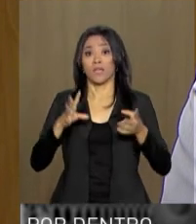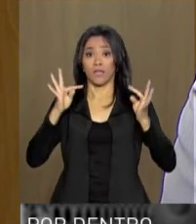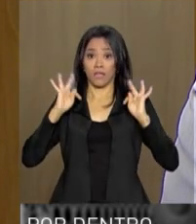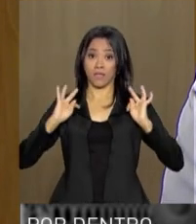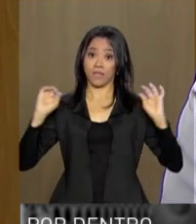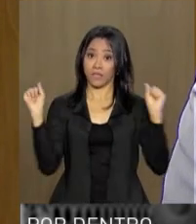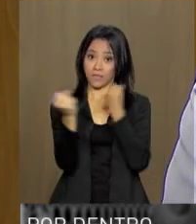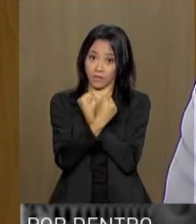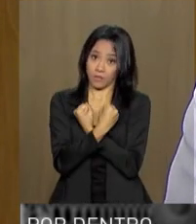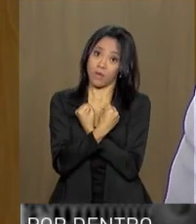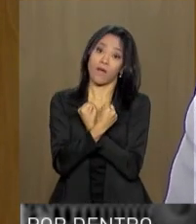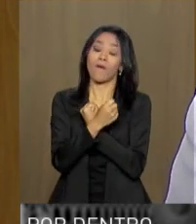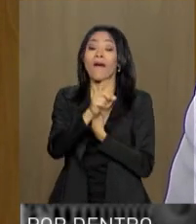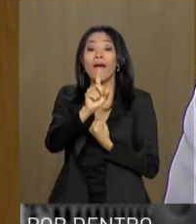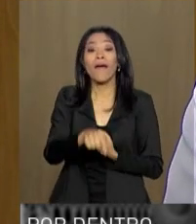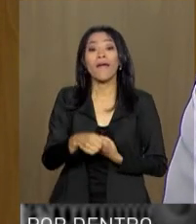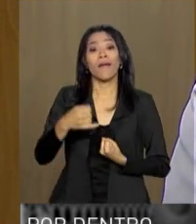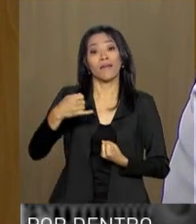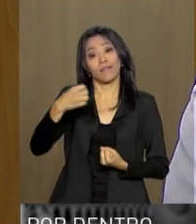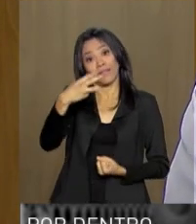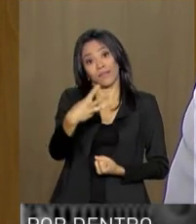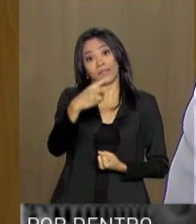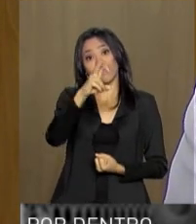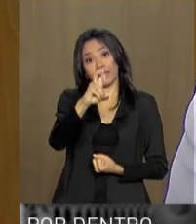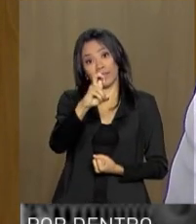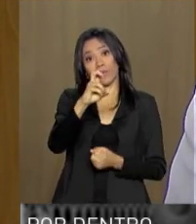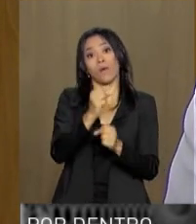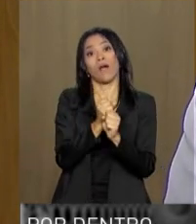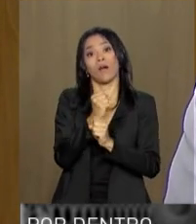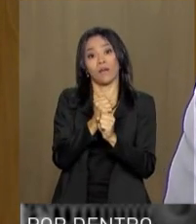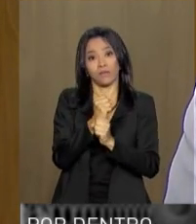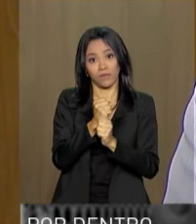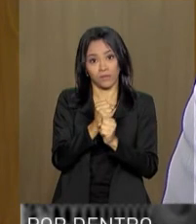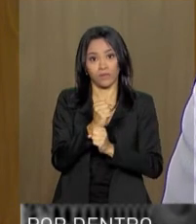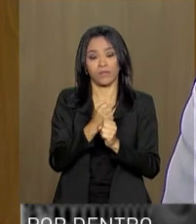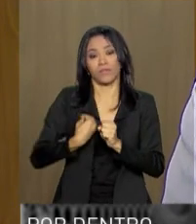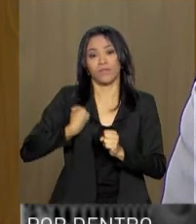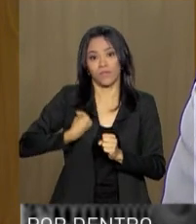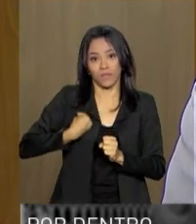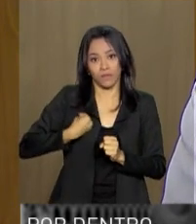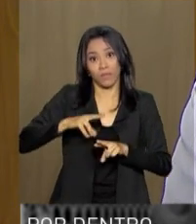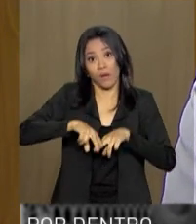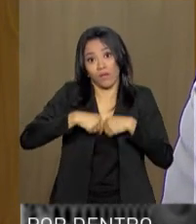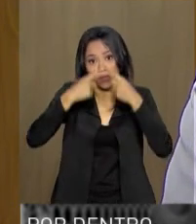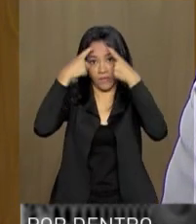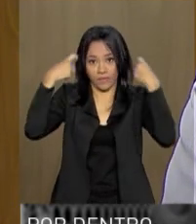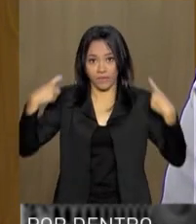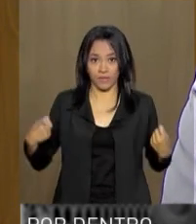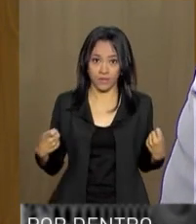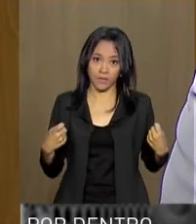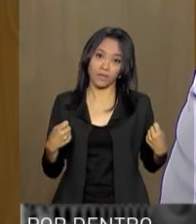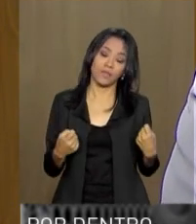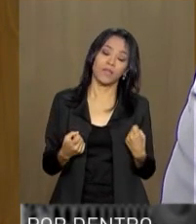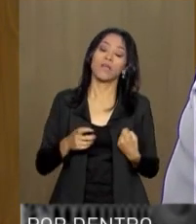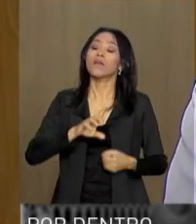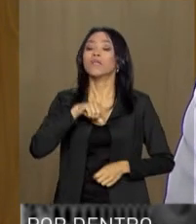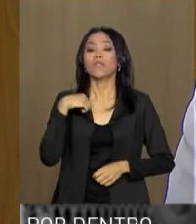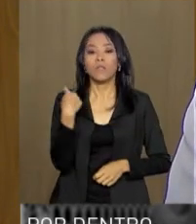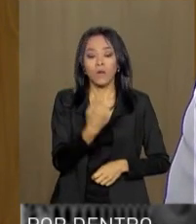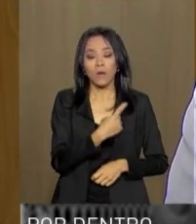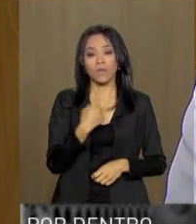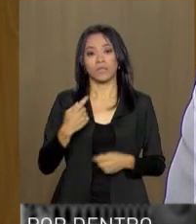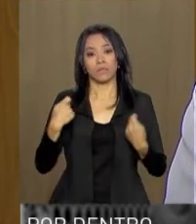de apenas 35 anos devido à violência é é uma é um nós temos que lidar com